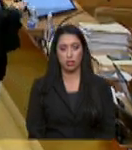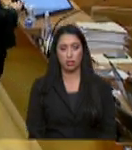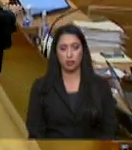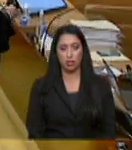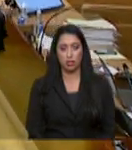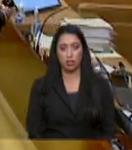E aí